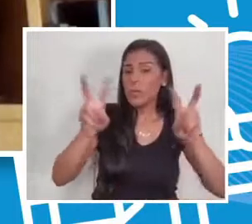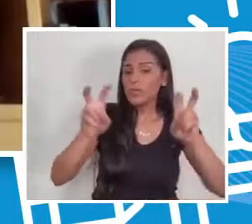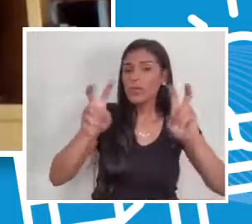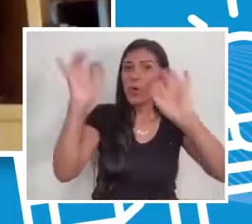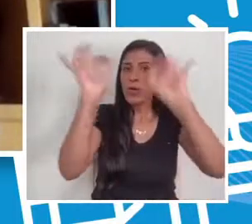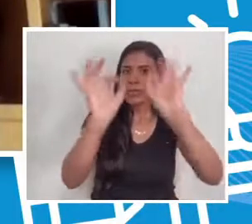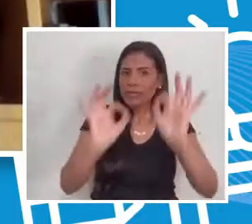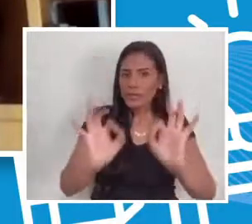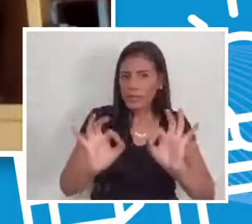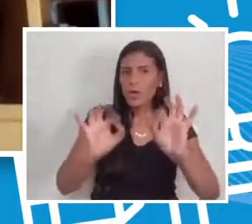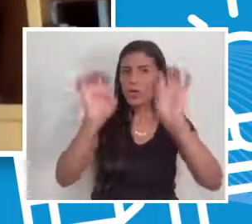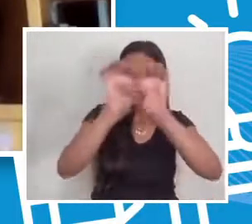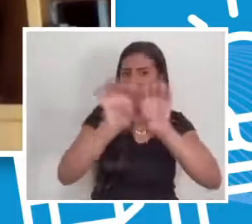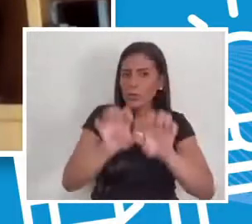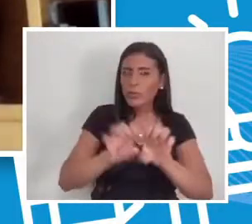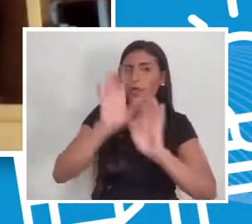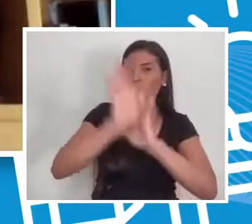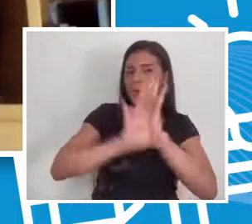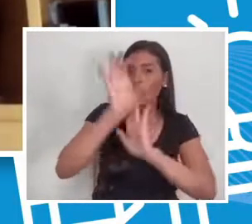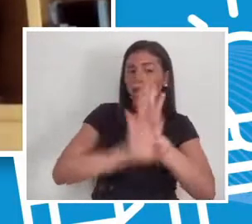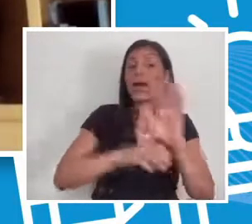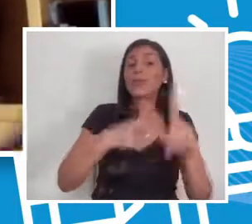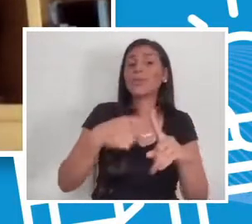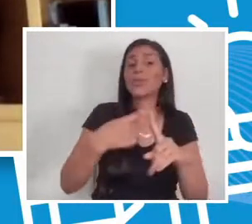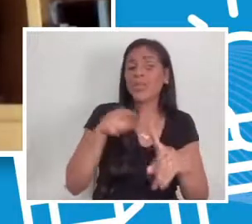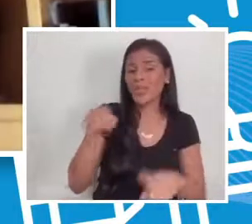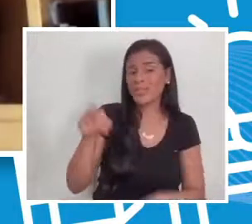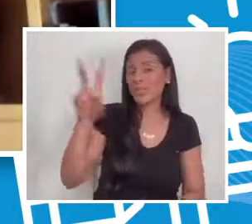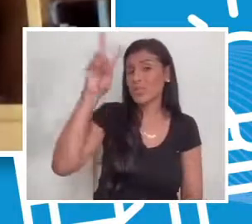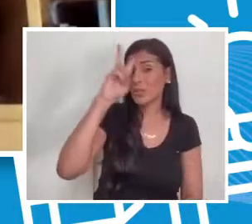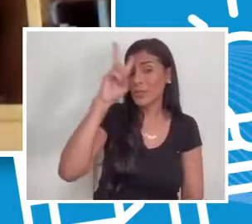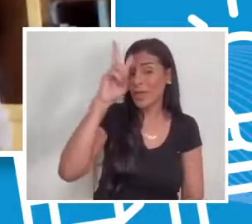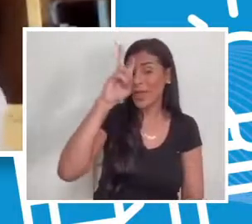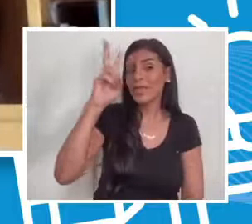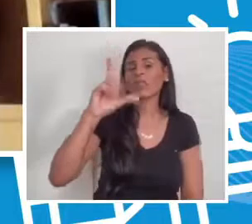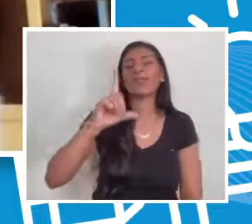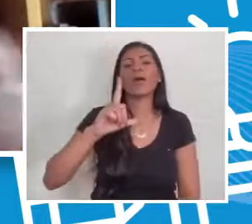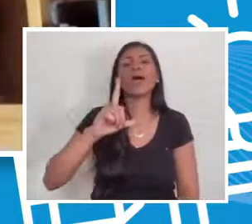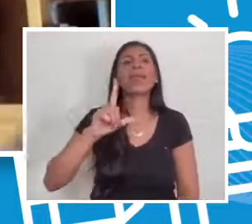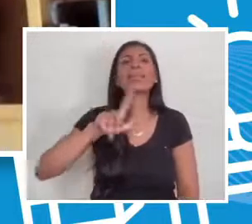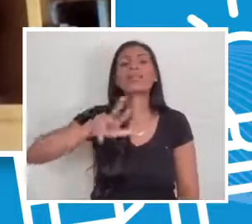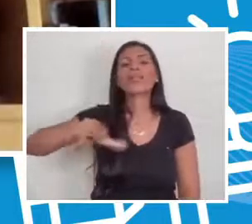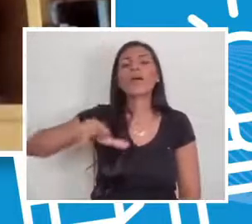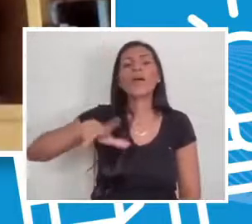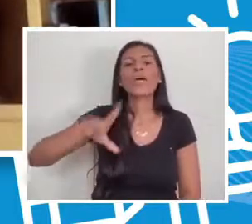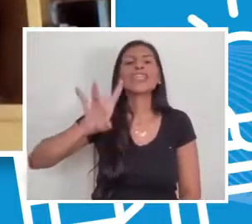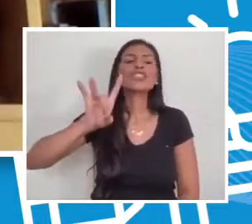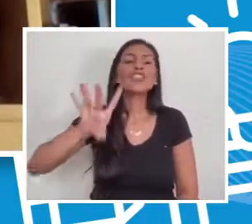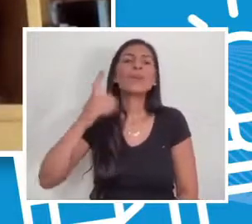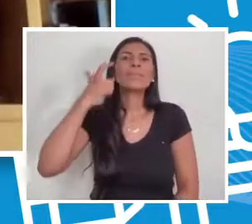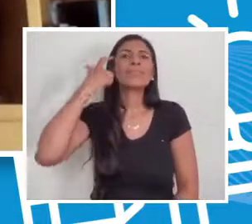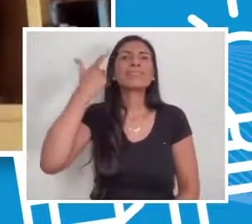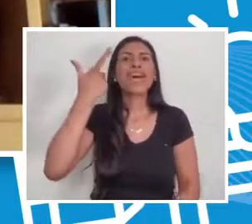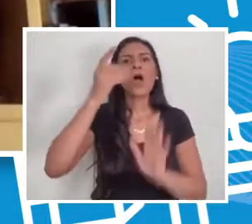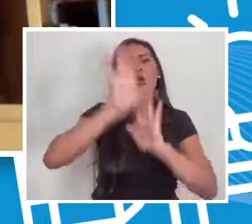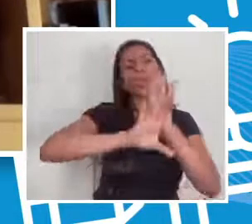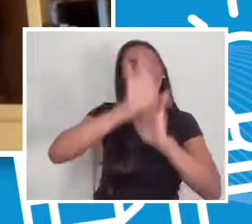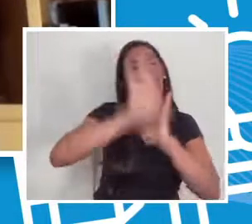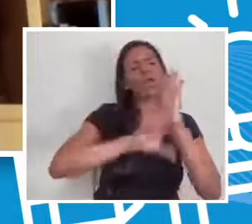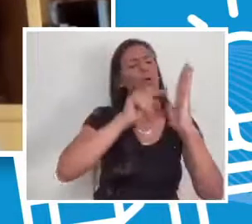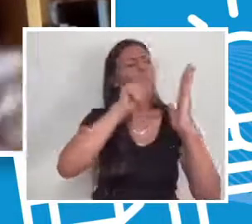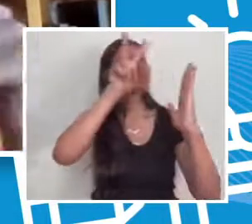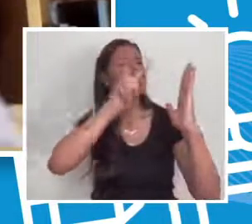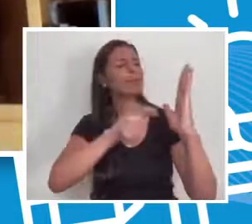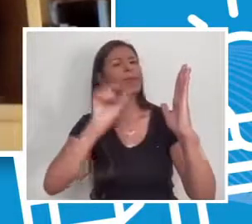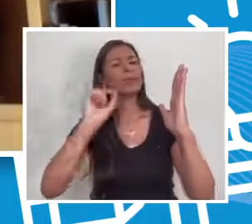tem essa dupla confluência, né? Não é só arrumar o currículo no sentido do que vai ensinar,